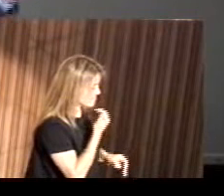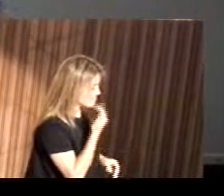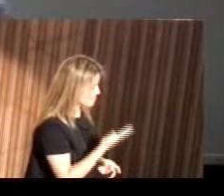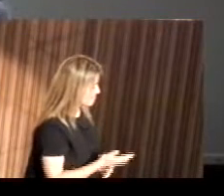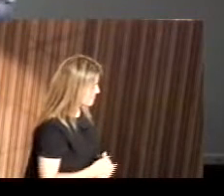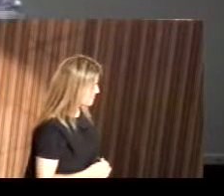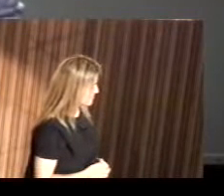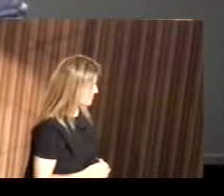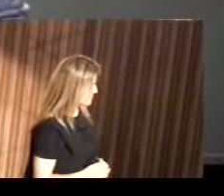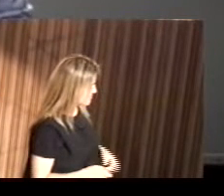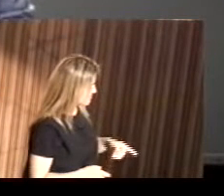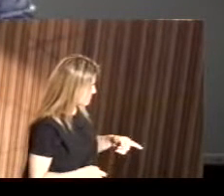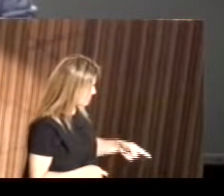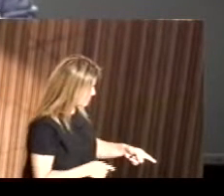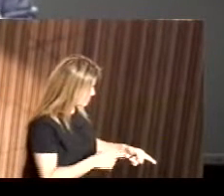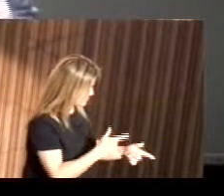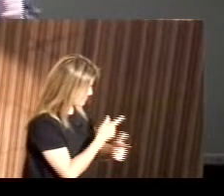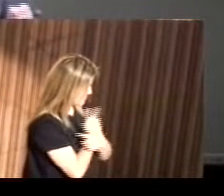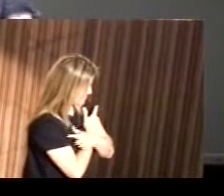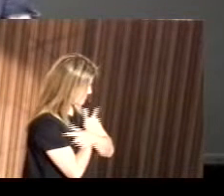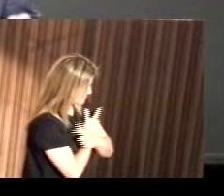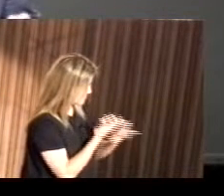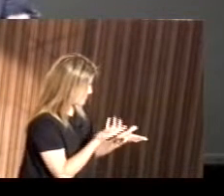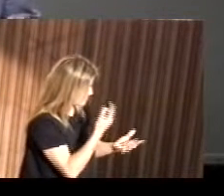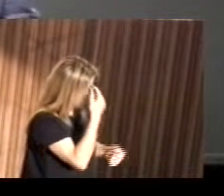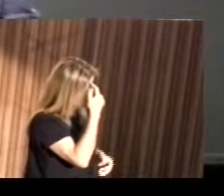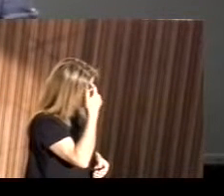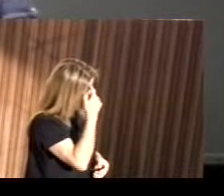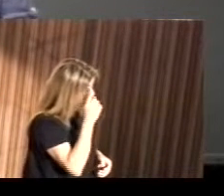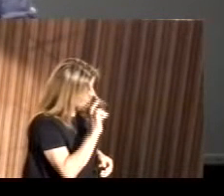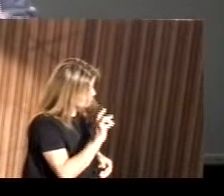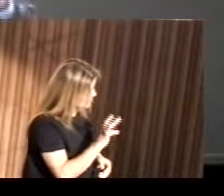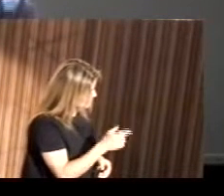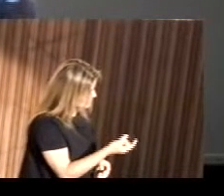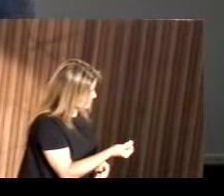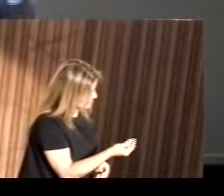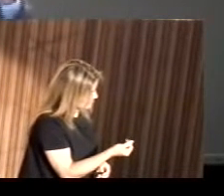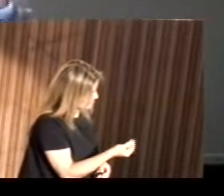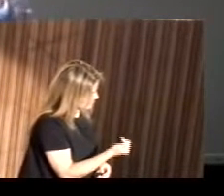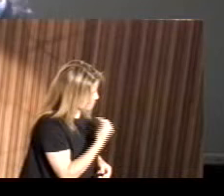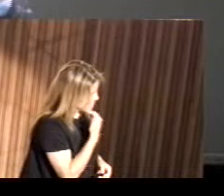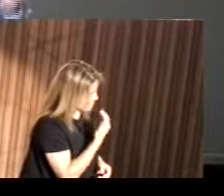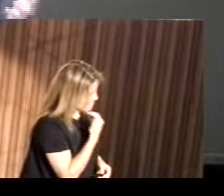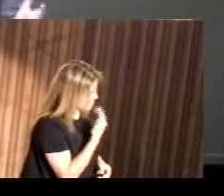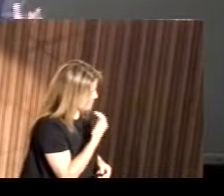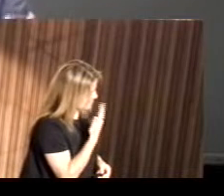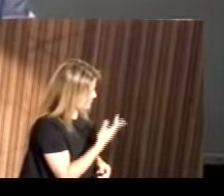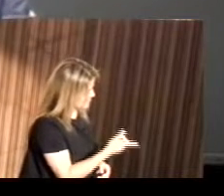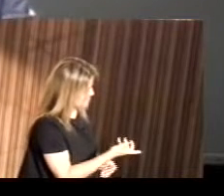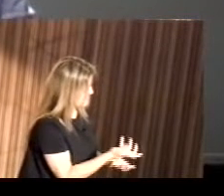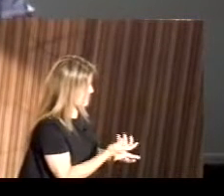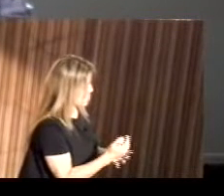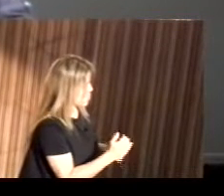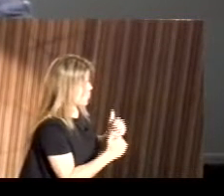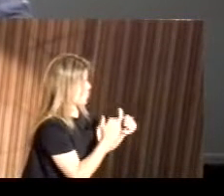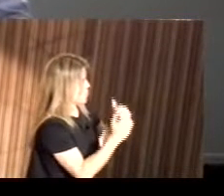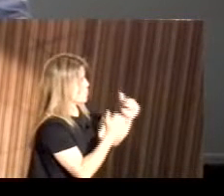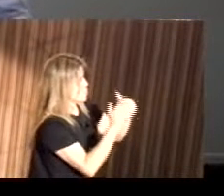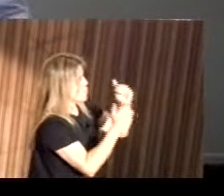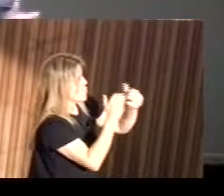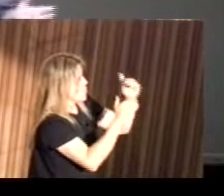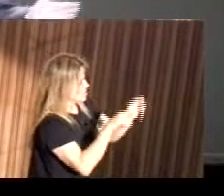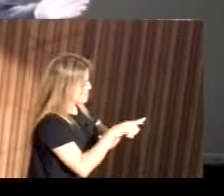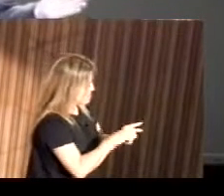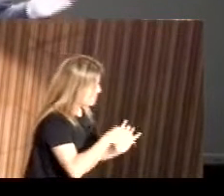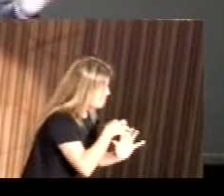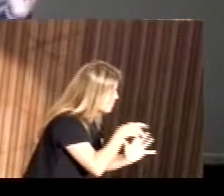A busca de Ló por um estilo de valores que lhe parecia o mais moderno e progressivo do mundo,